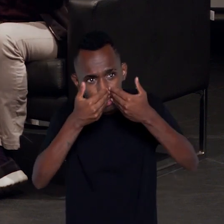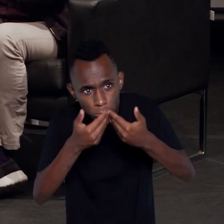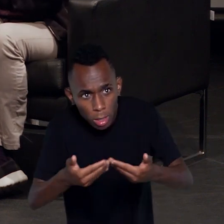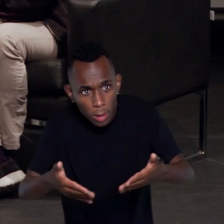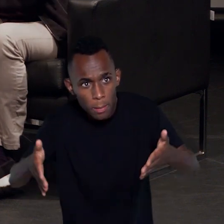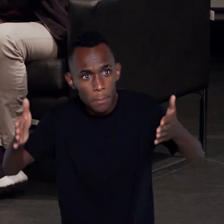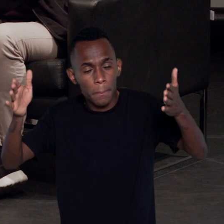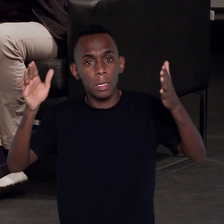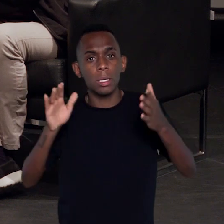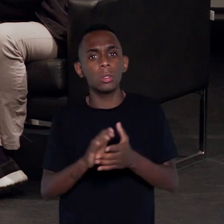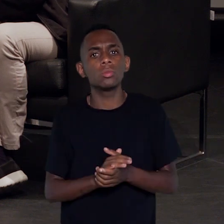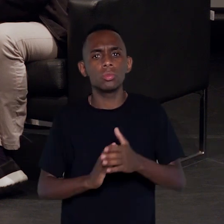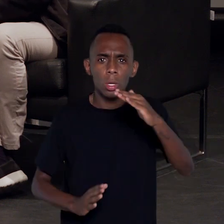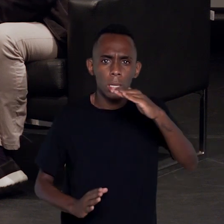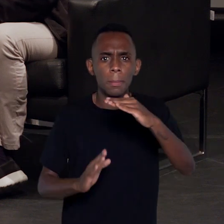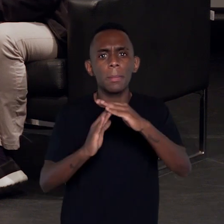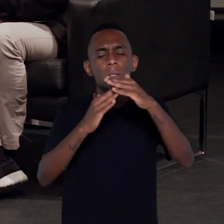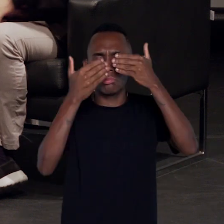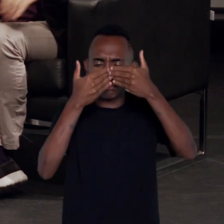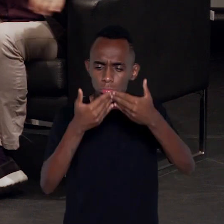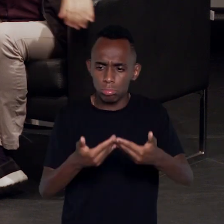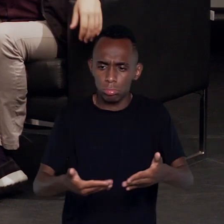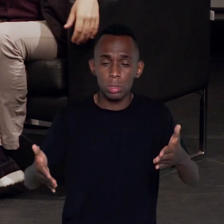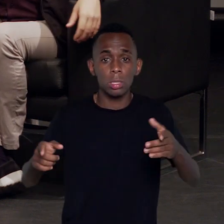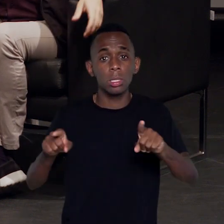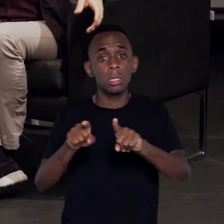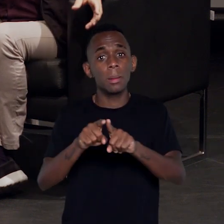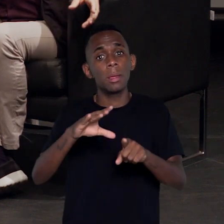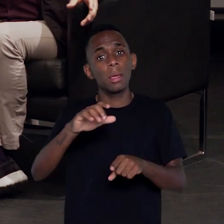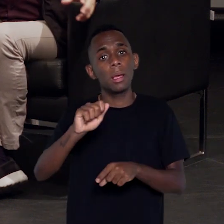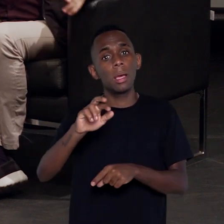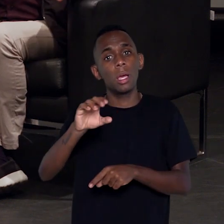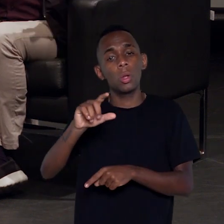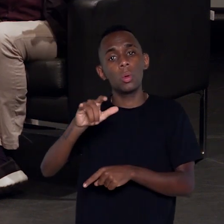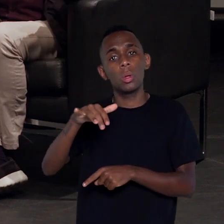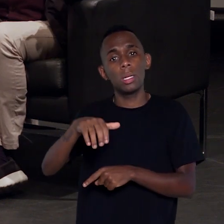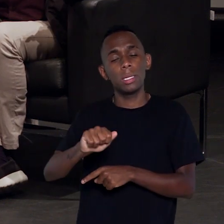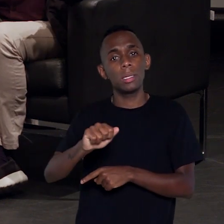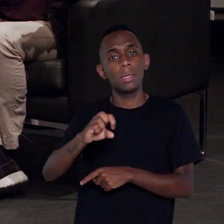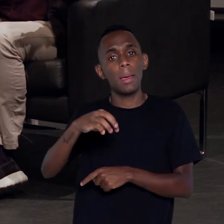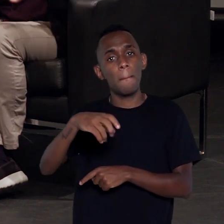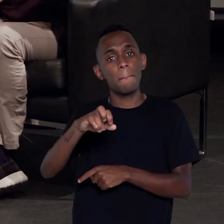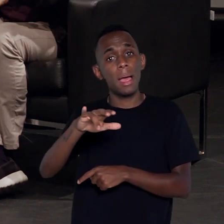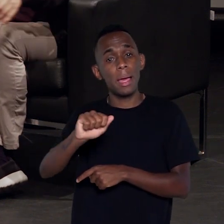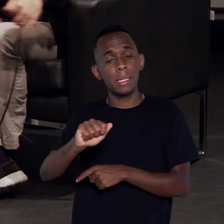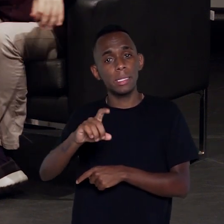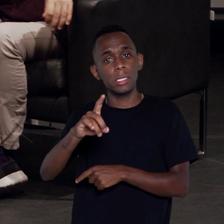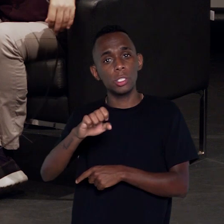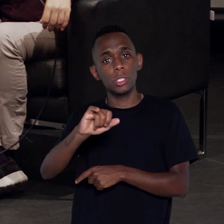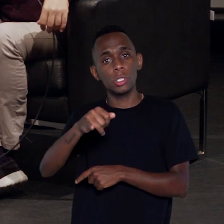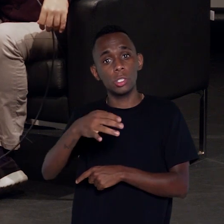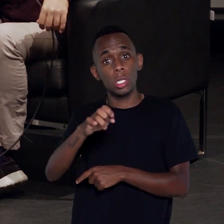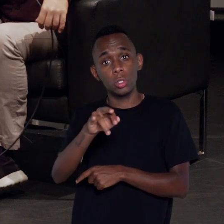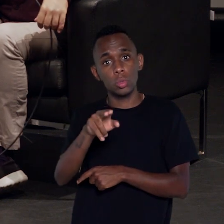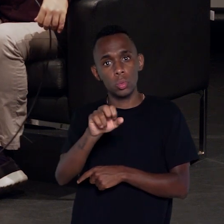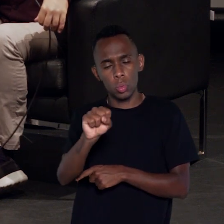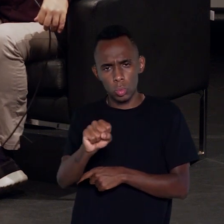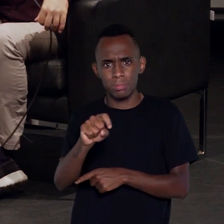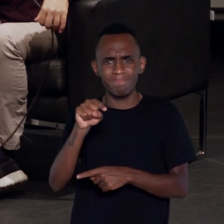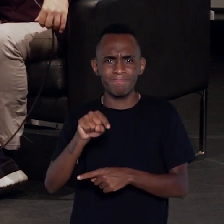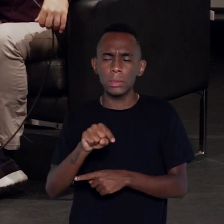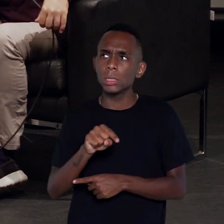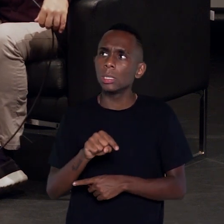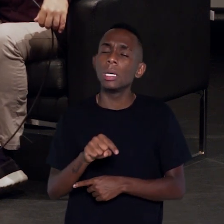abriram caminhos, né, romperam barreiras. A Carolina Maria de Jesus este caso realmente é